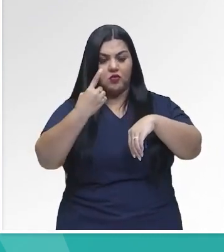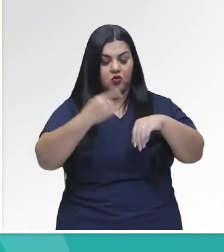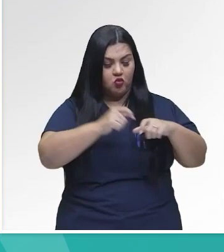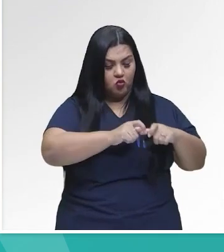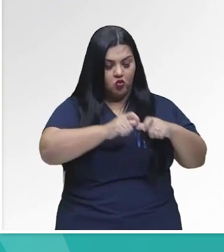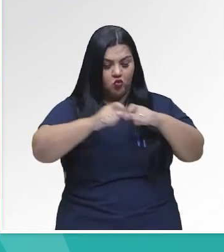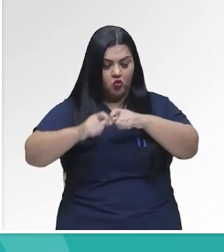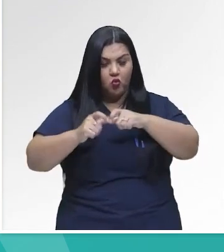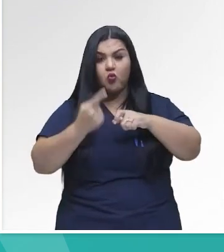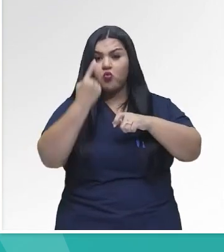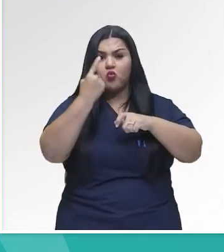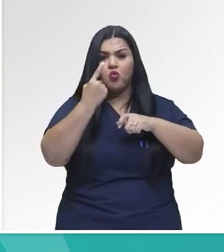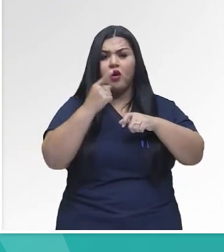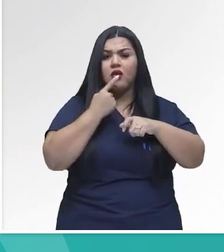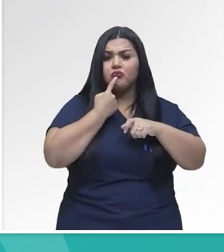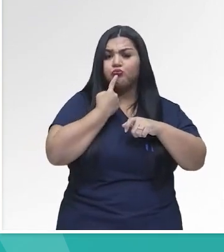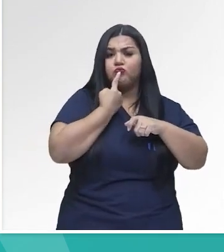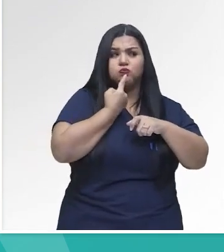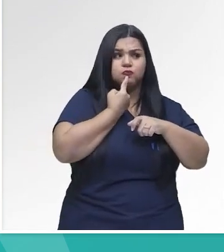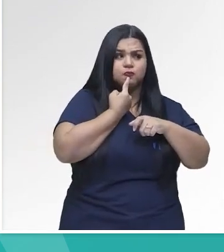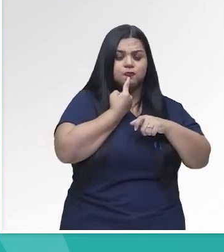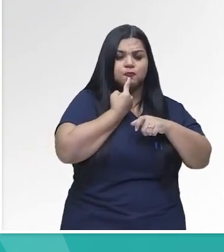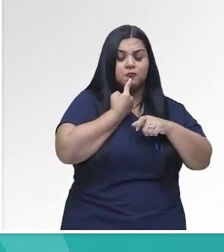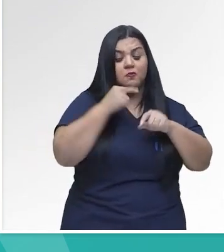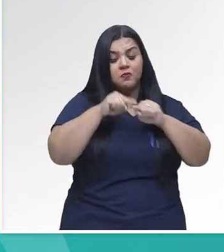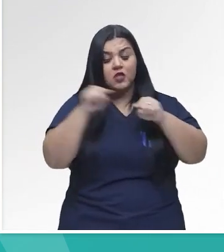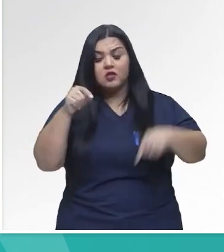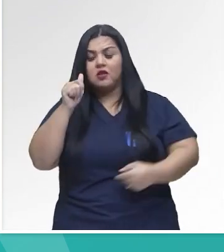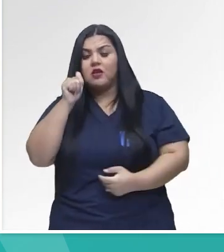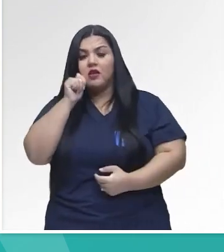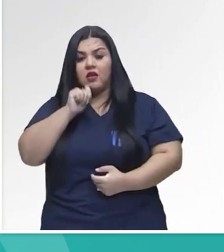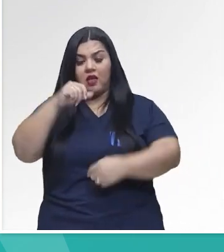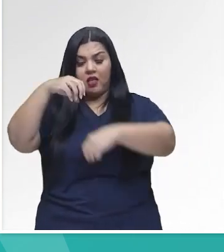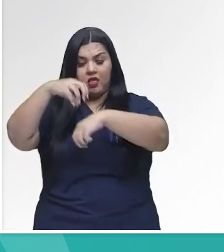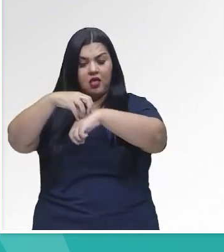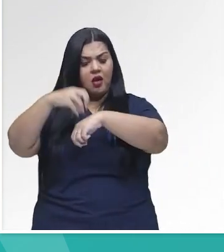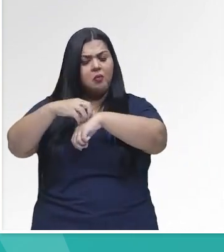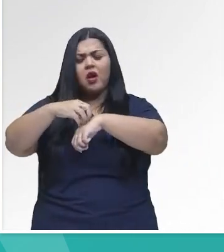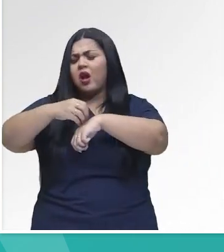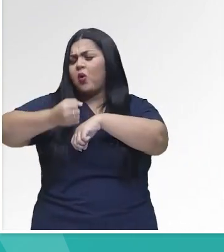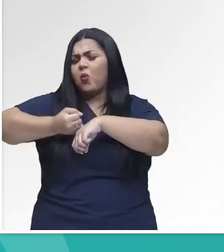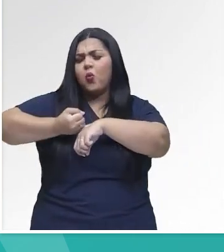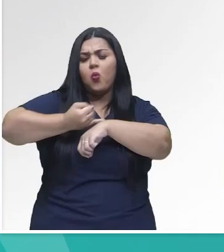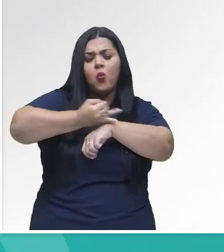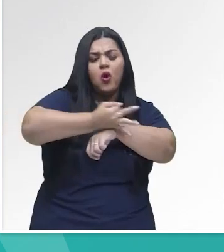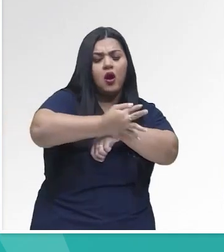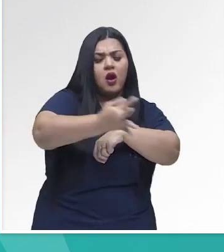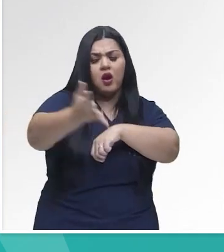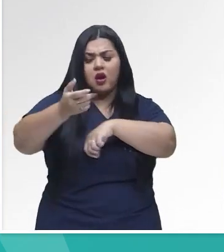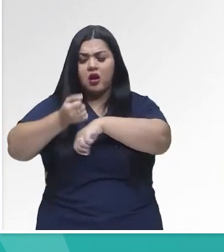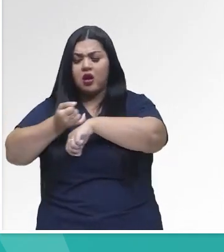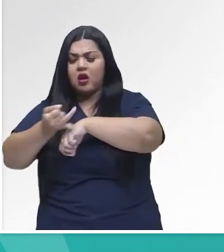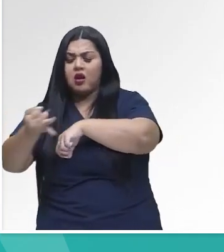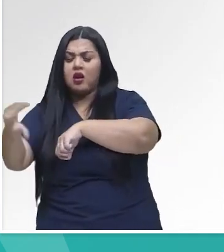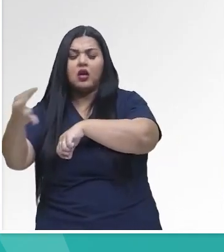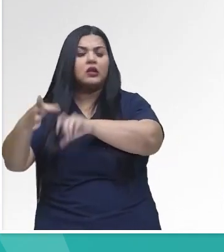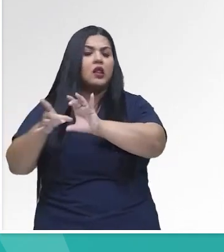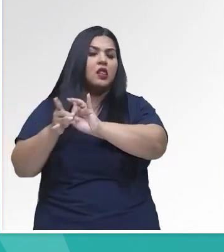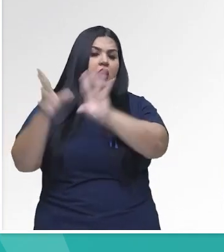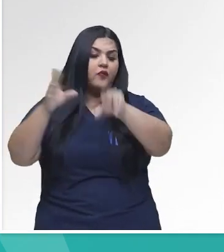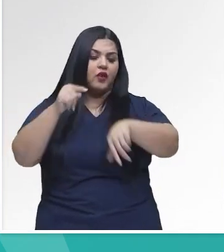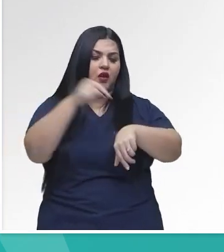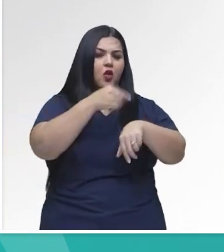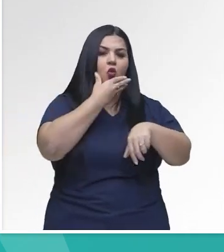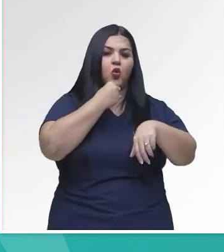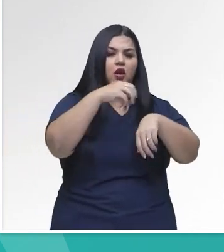casa, certo? Enquanto que a dama, ela desloca tantas casas estejam desocupadas para todos os lados, o rei